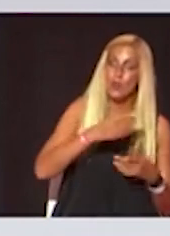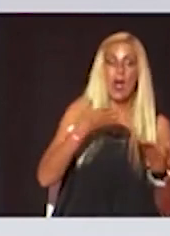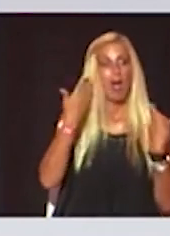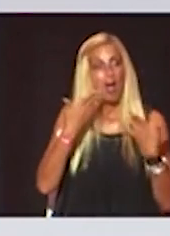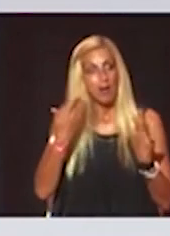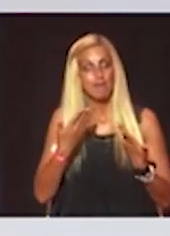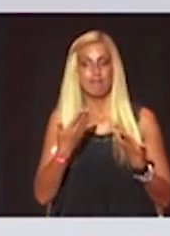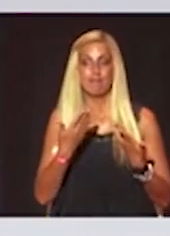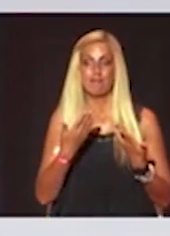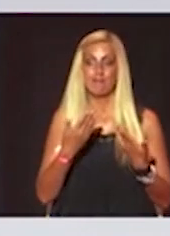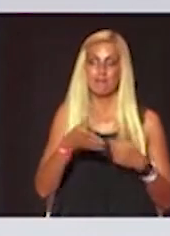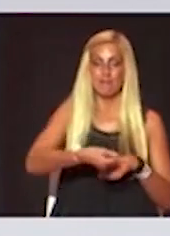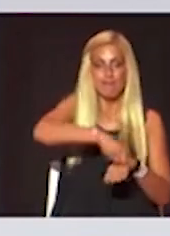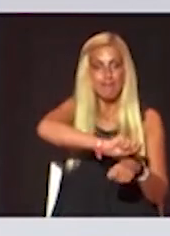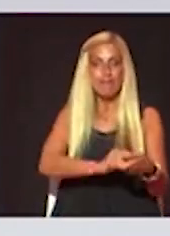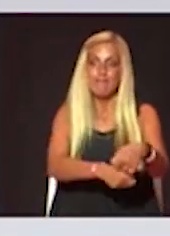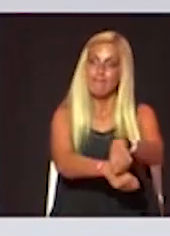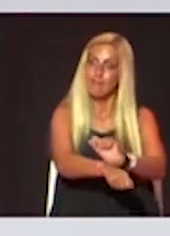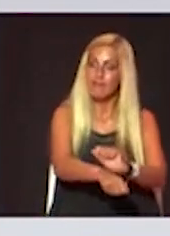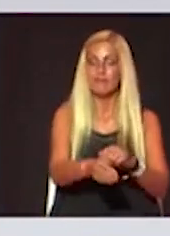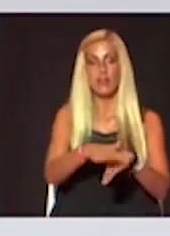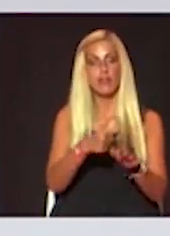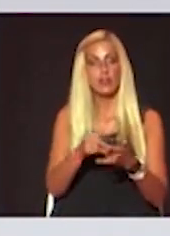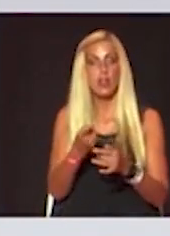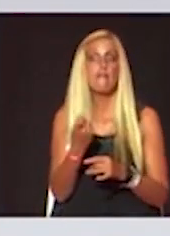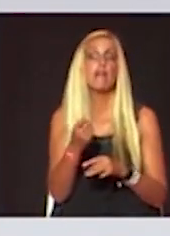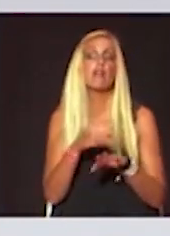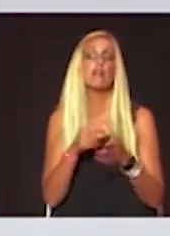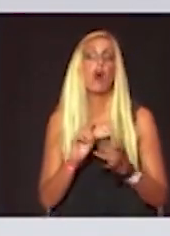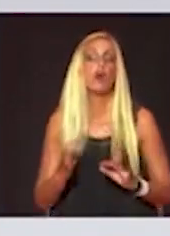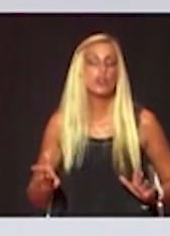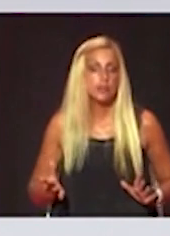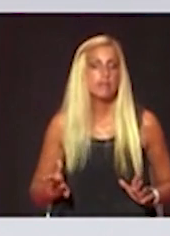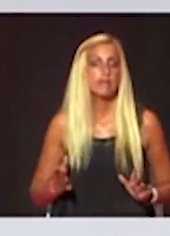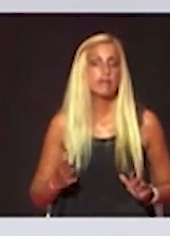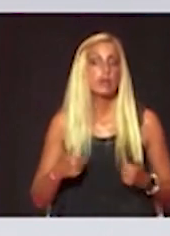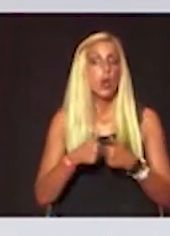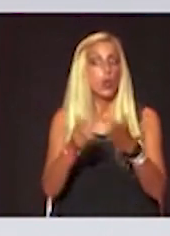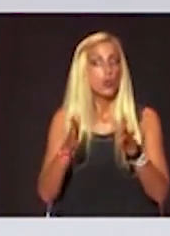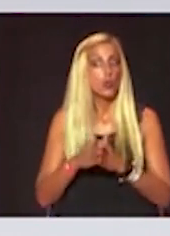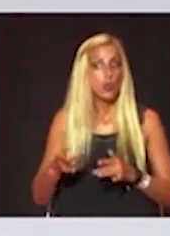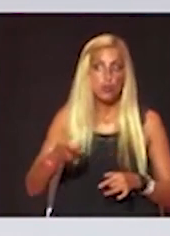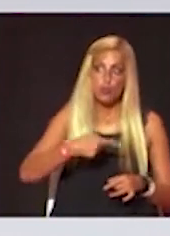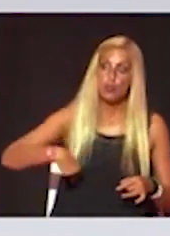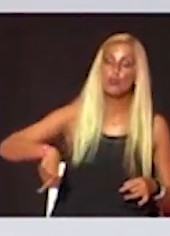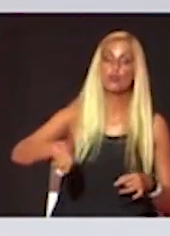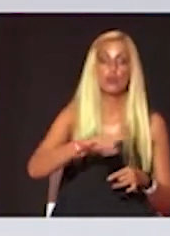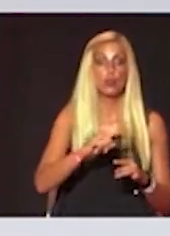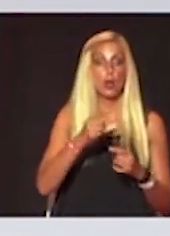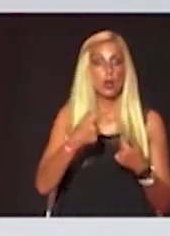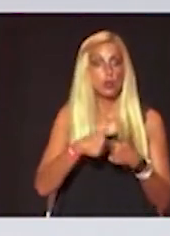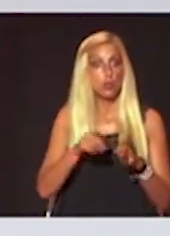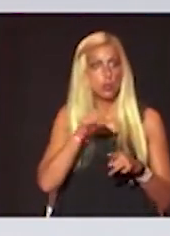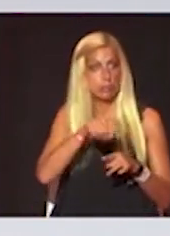é um tempo de arregaçar as mangas e de fazer aquilo que falta fazer. E somos todos aqueles naturalmente que estamos